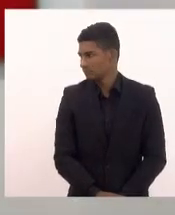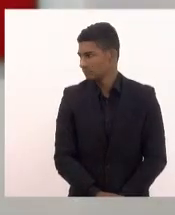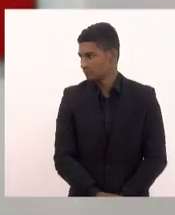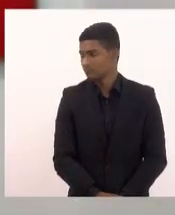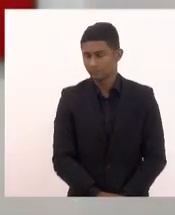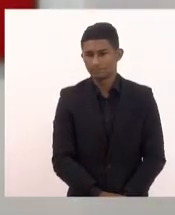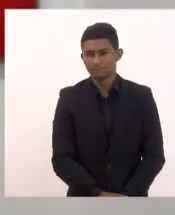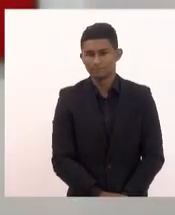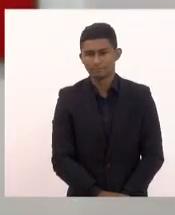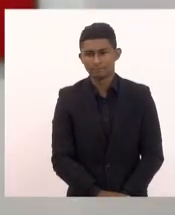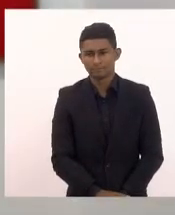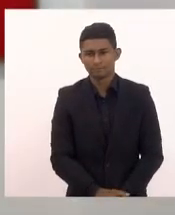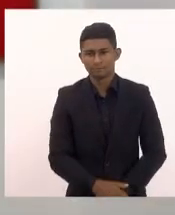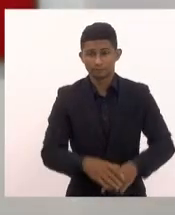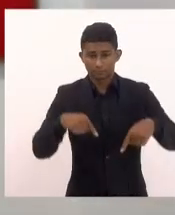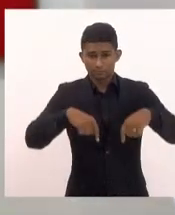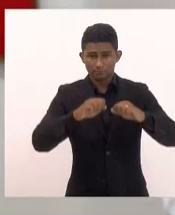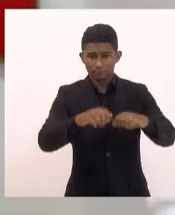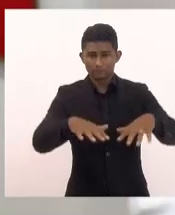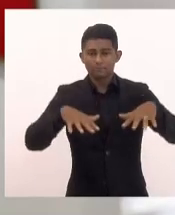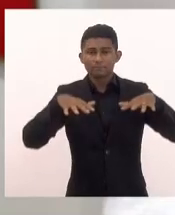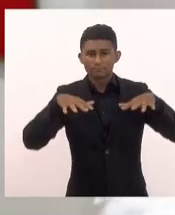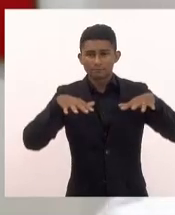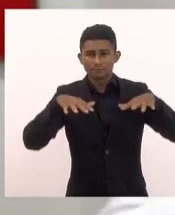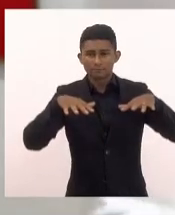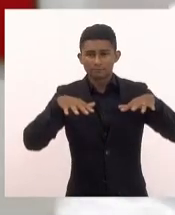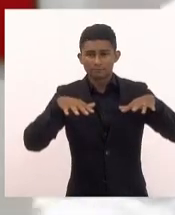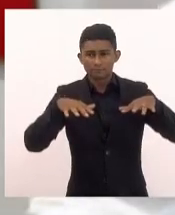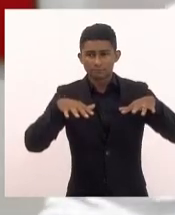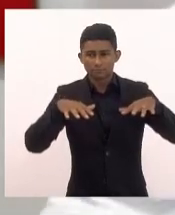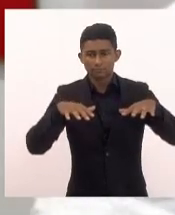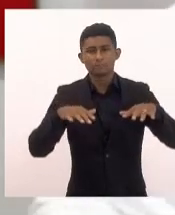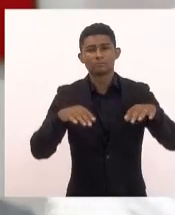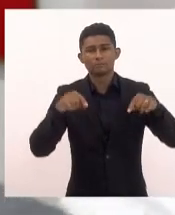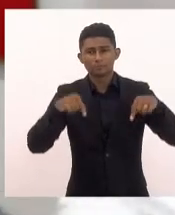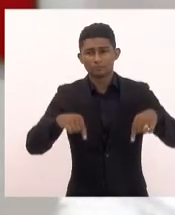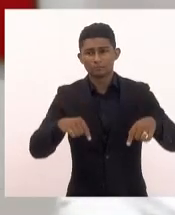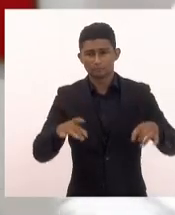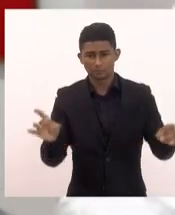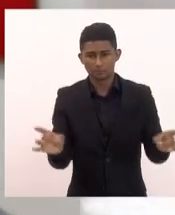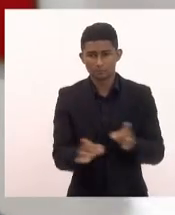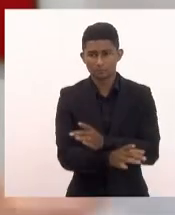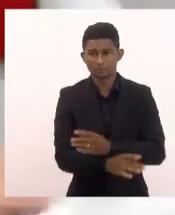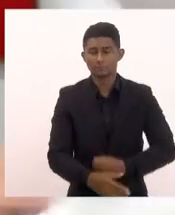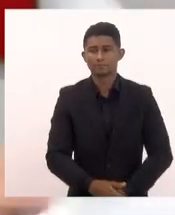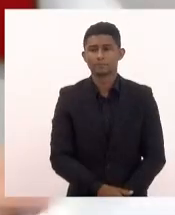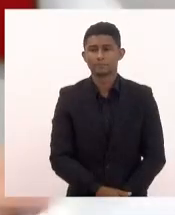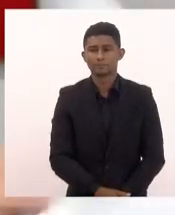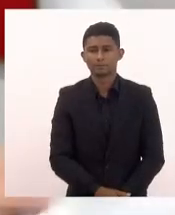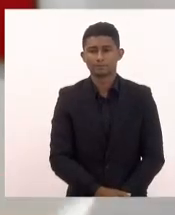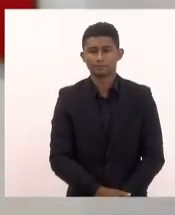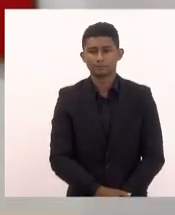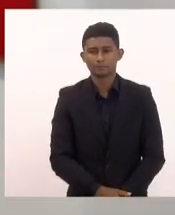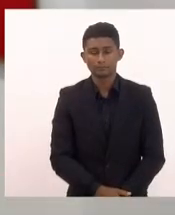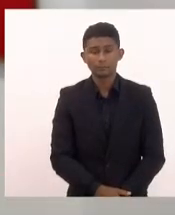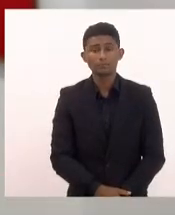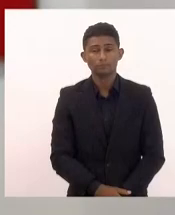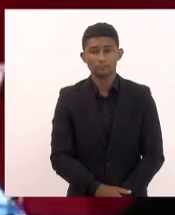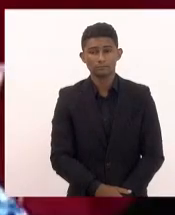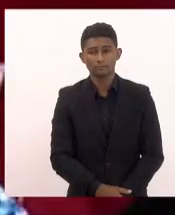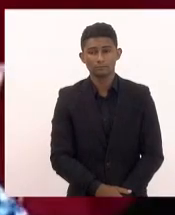Nada mais a tratar na primeira sessão ordinária. Na sessão ordinária do dia mesmo está encerrada. Havendo o número legal sobre